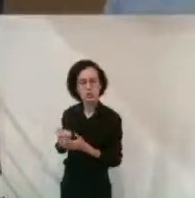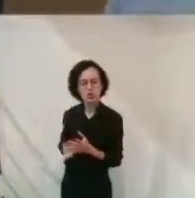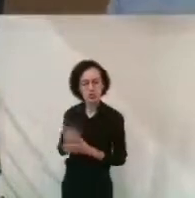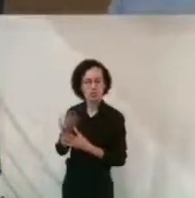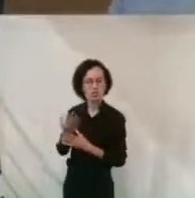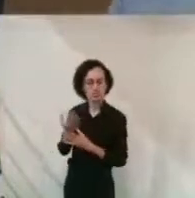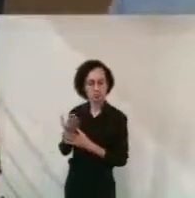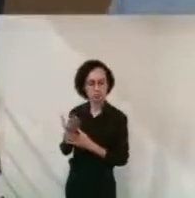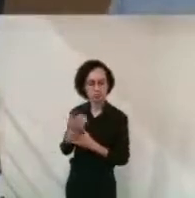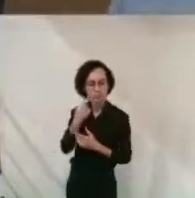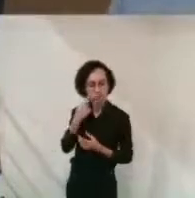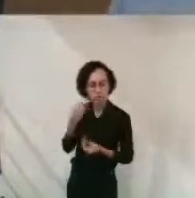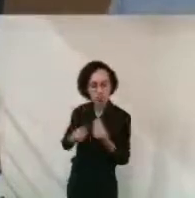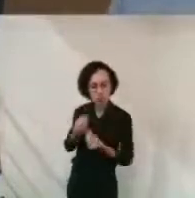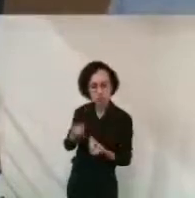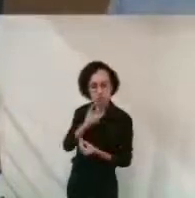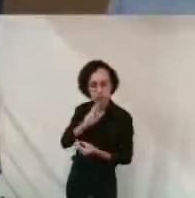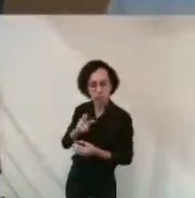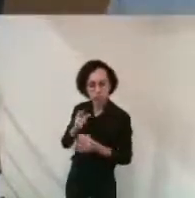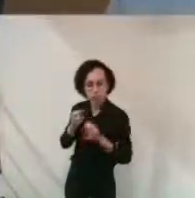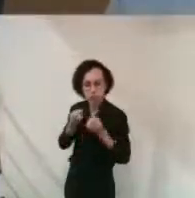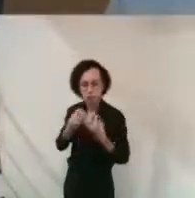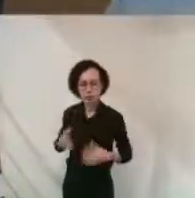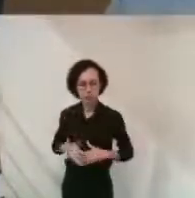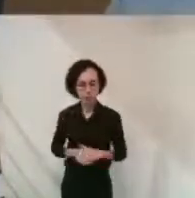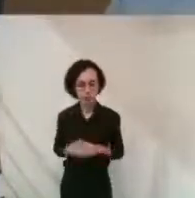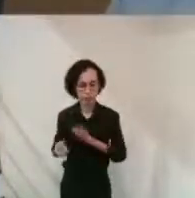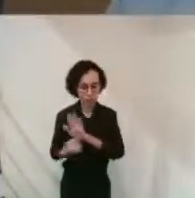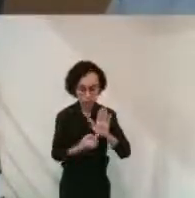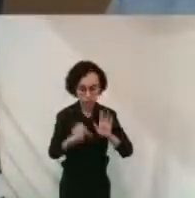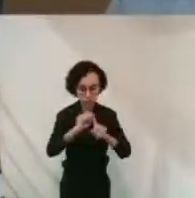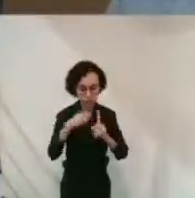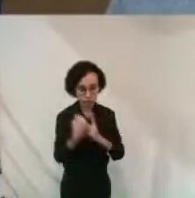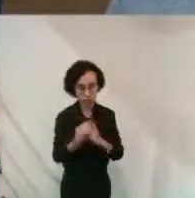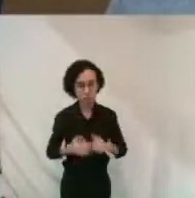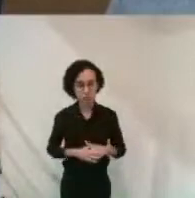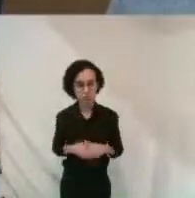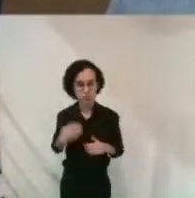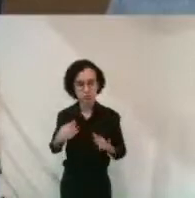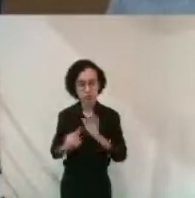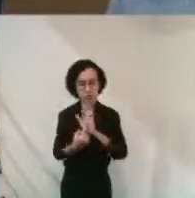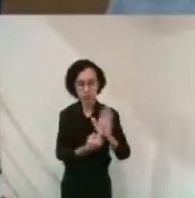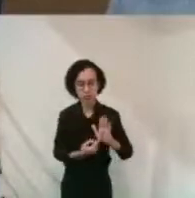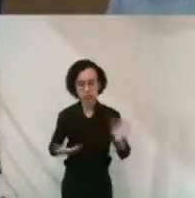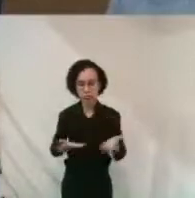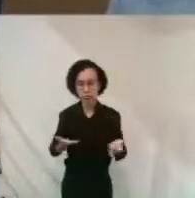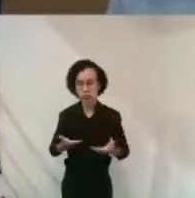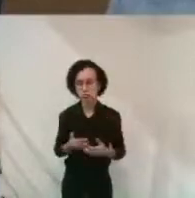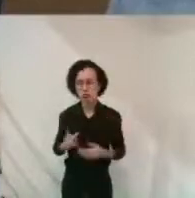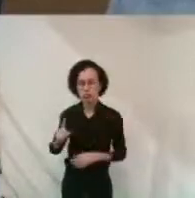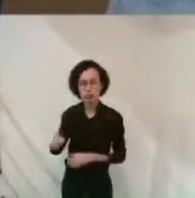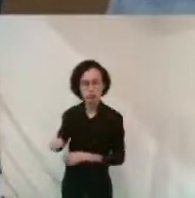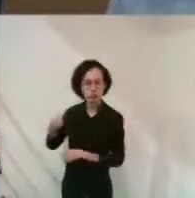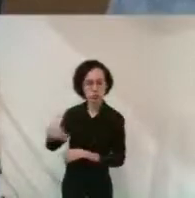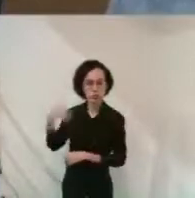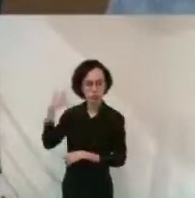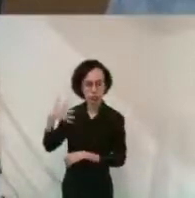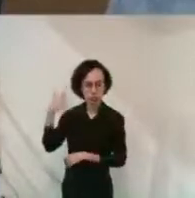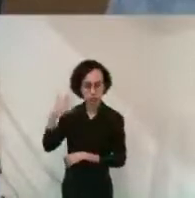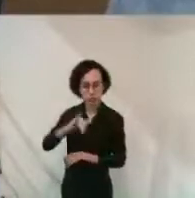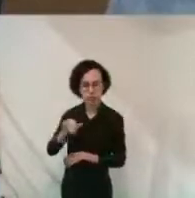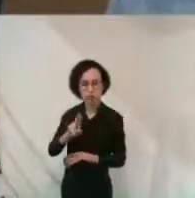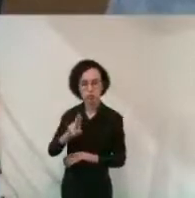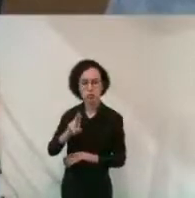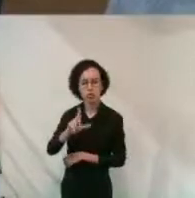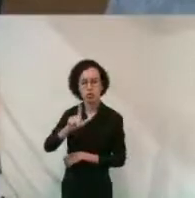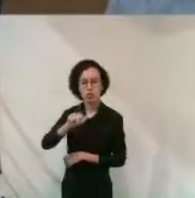gente ver resultados concretos e poder apresentar isso para a sociedade. Eu vou apresentar agora o nosso próximo palestrante. Tenho a honra de chamar o doutor Juliano de